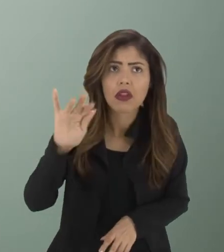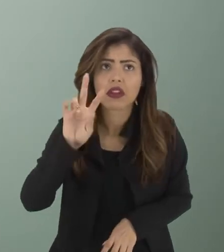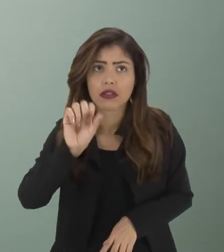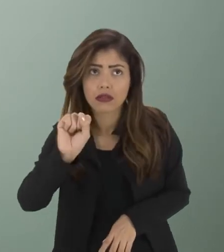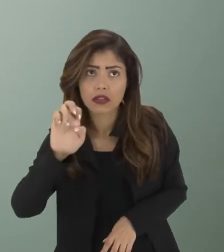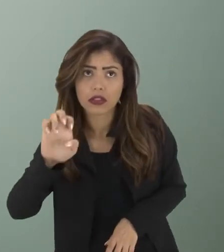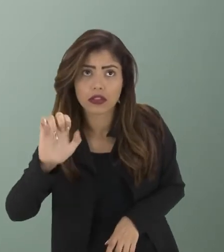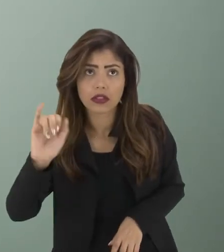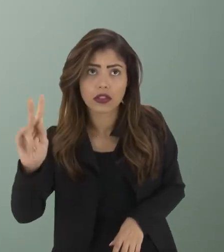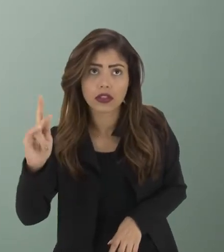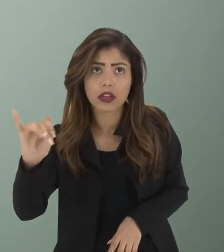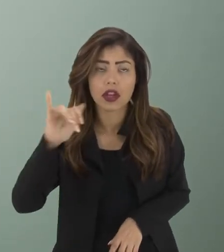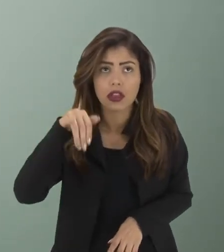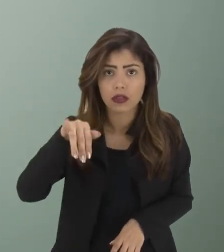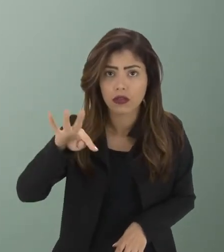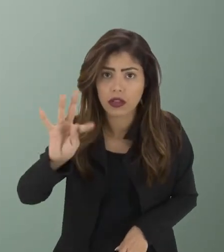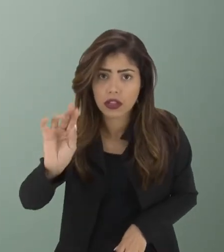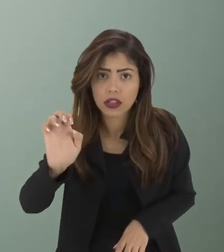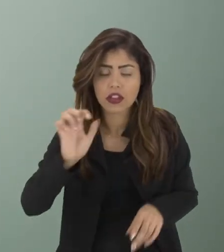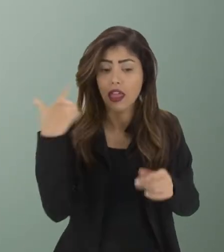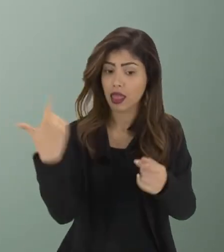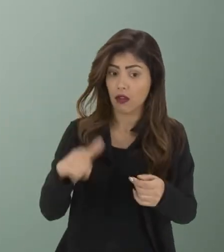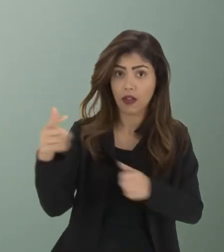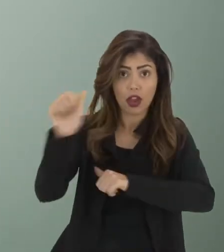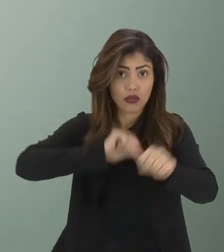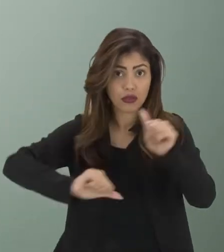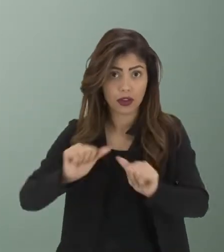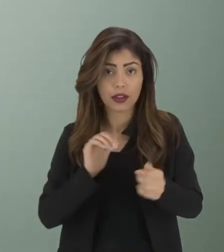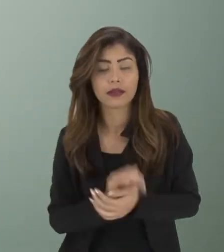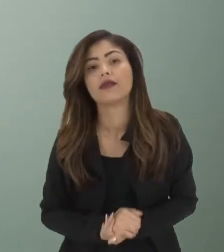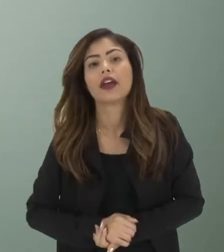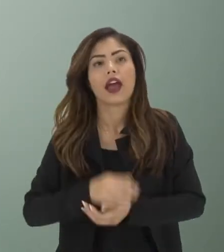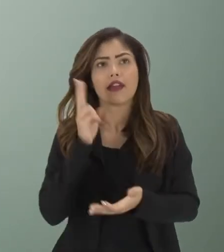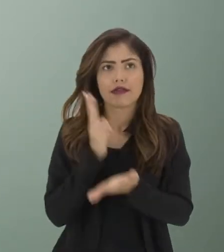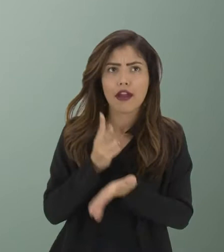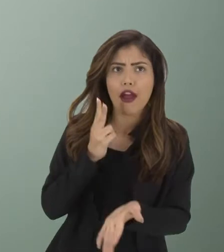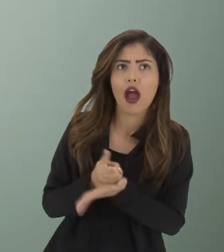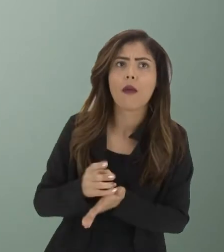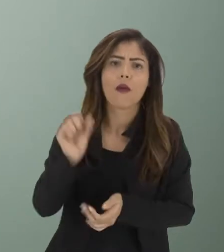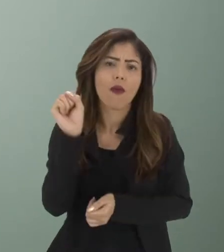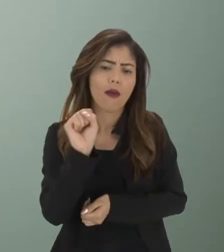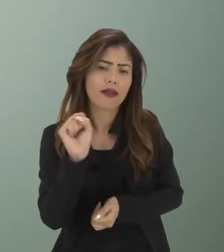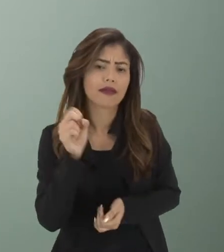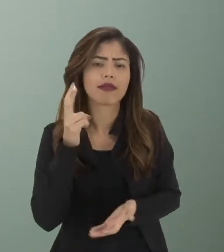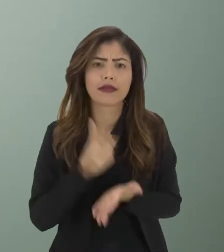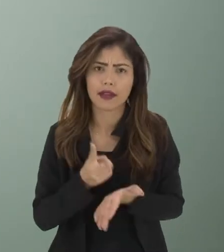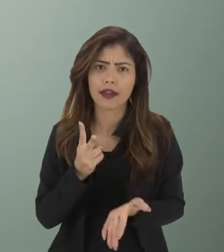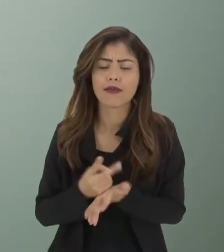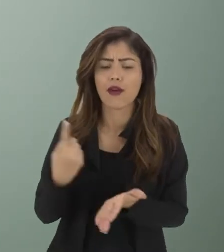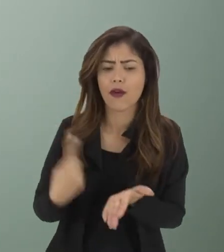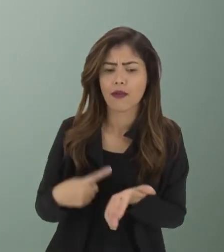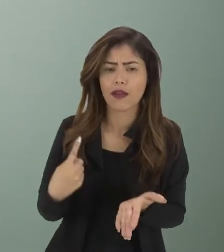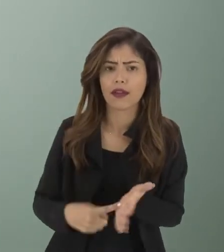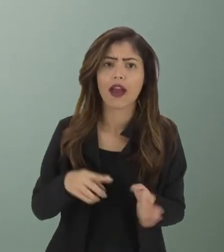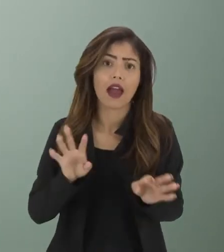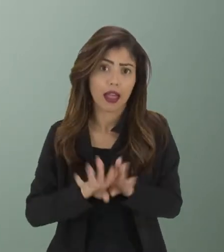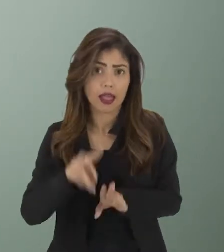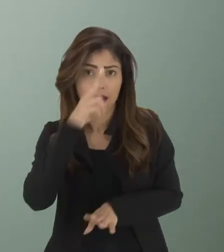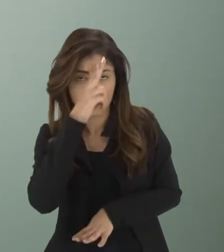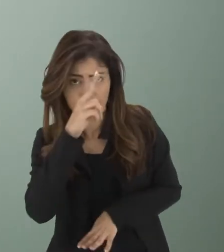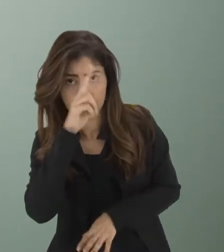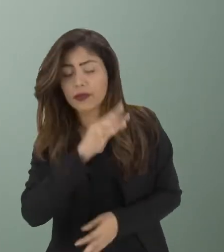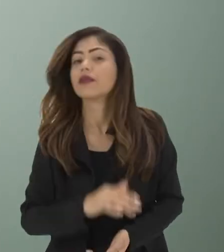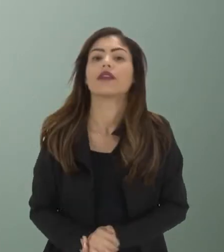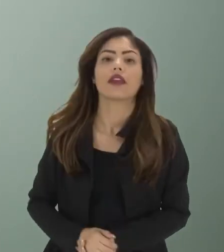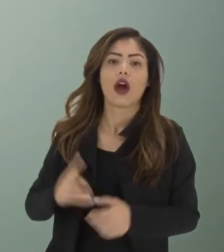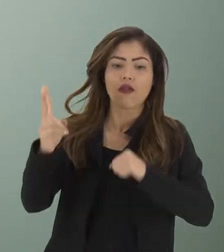alteração. Que lembra lá no presente simples, eu coloco um Szinho para marcar o he, para marcar o she, o it. Lembra que o